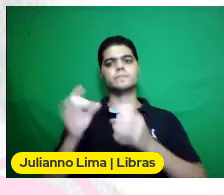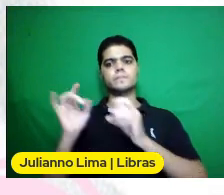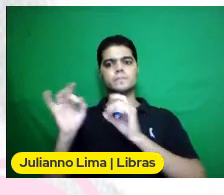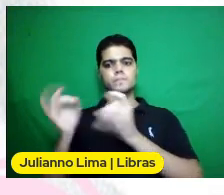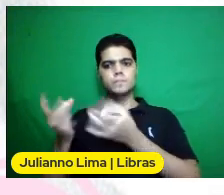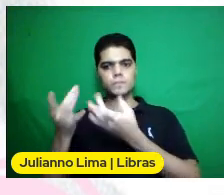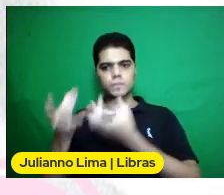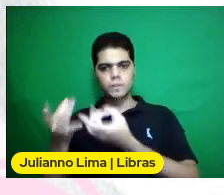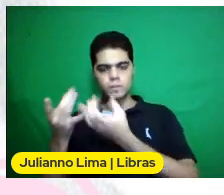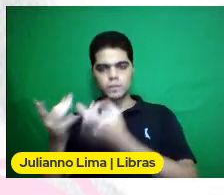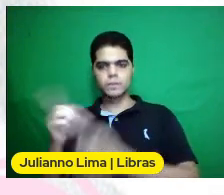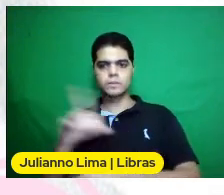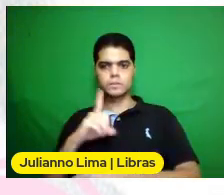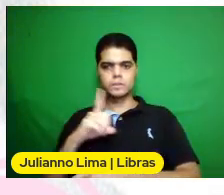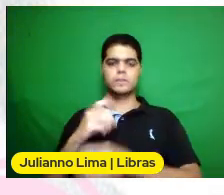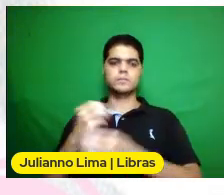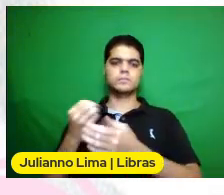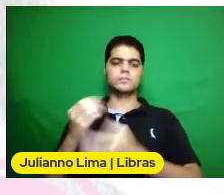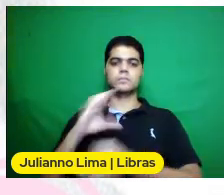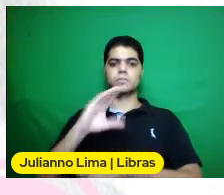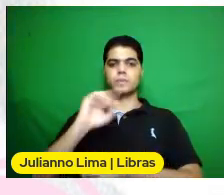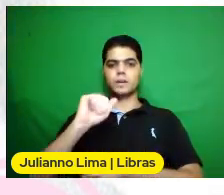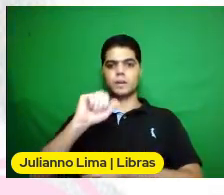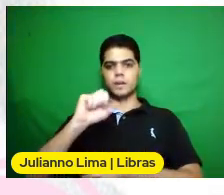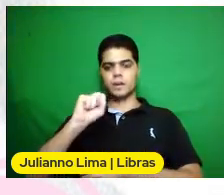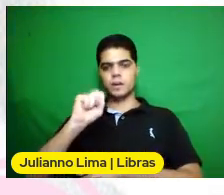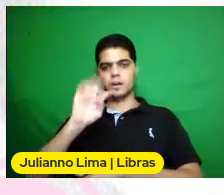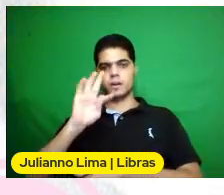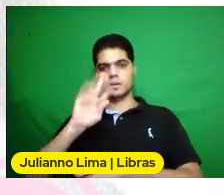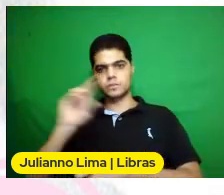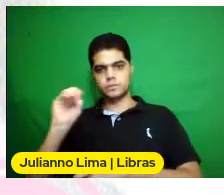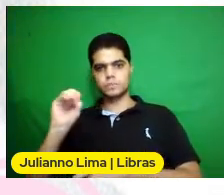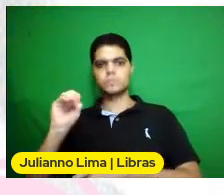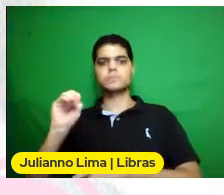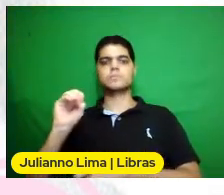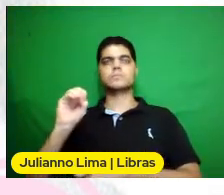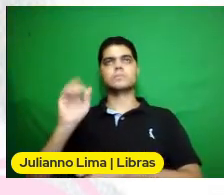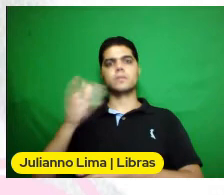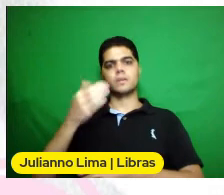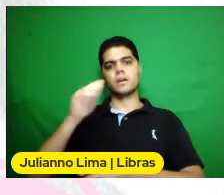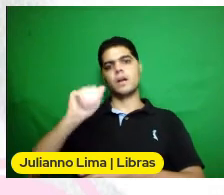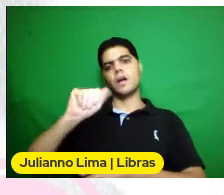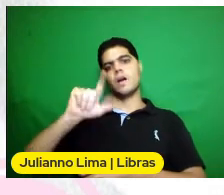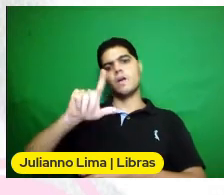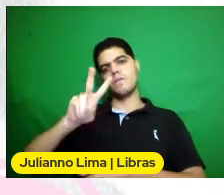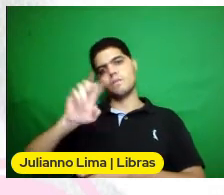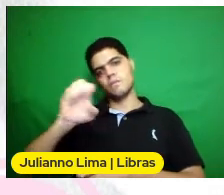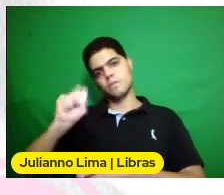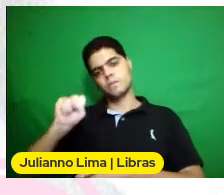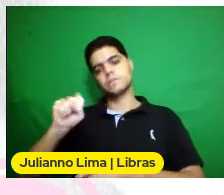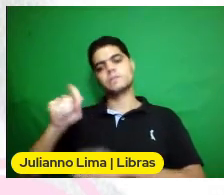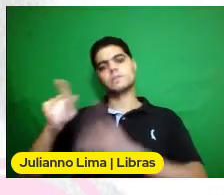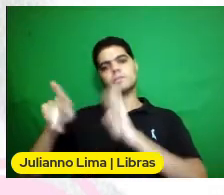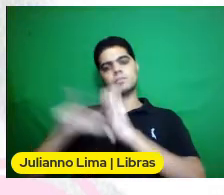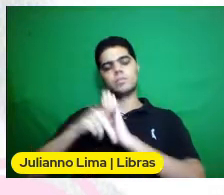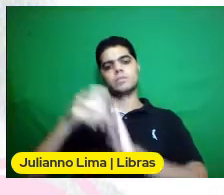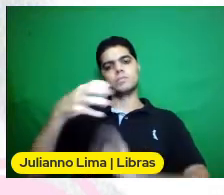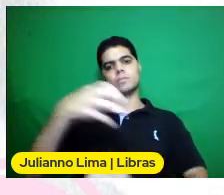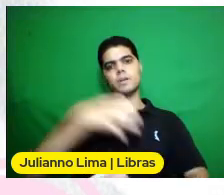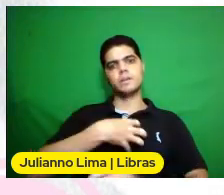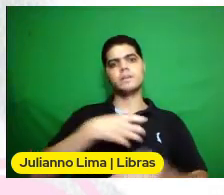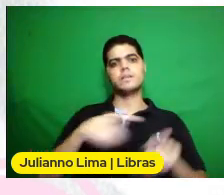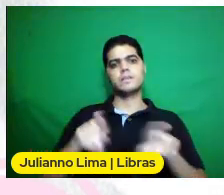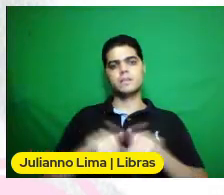do Castro Alves, né? Outro baiano também notório, e a gente tem essa intenção de criar